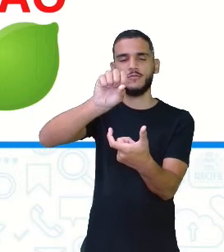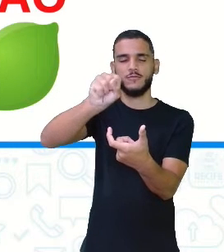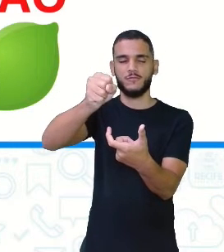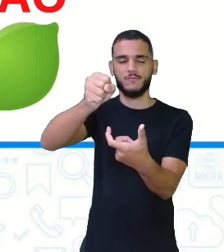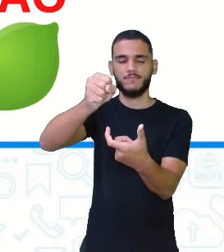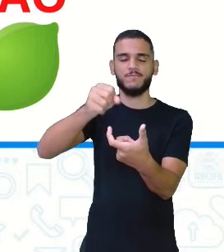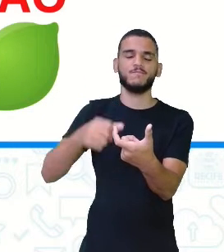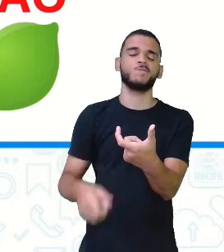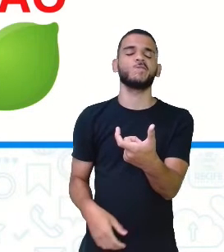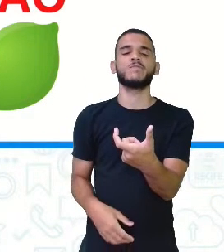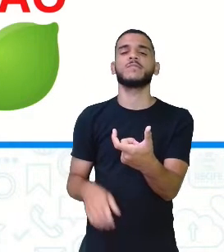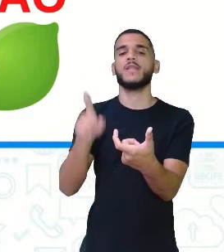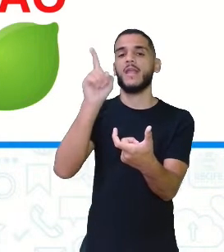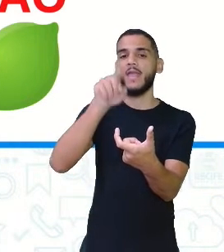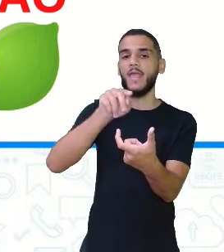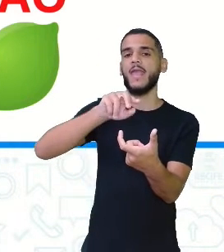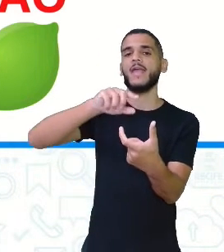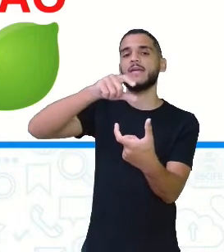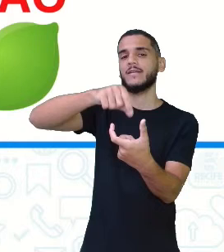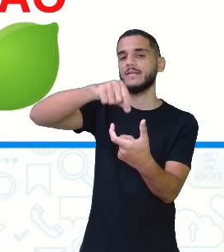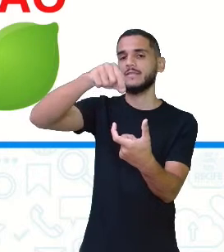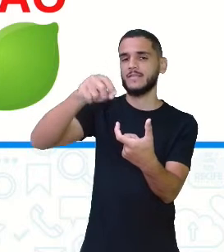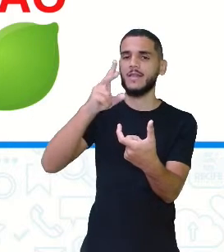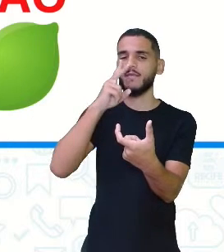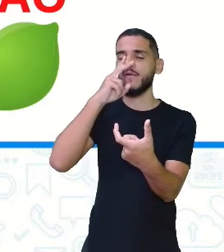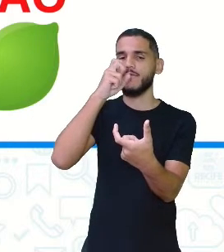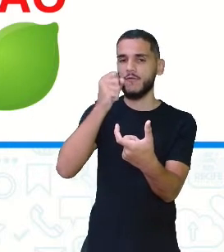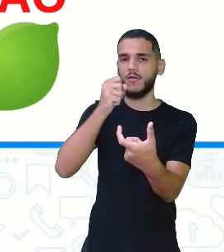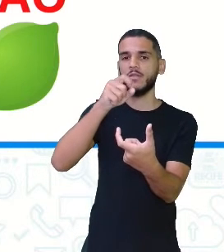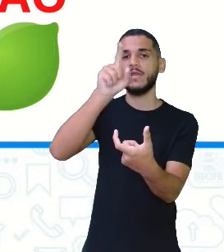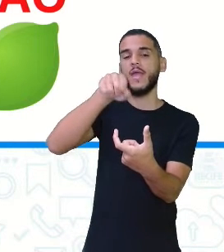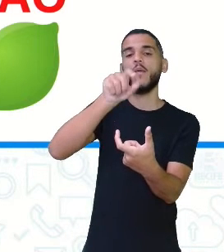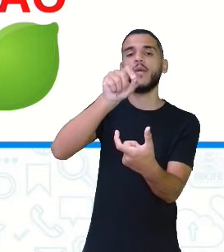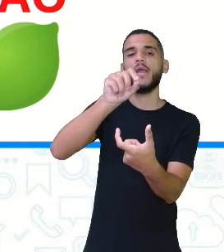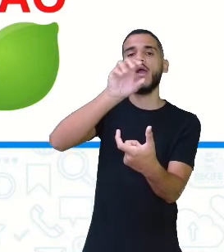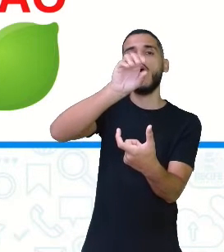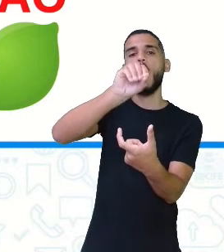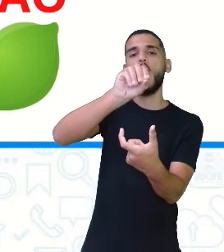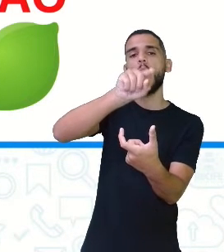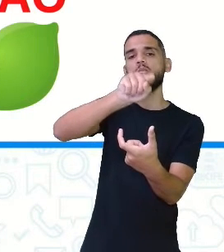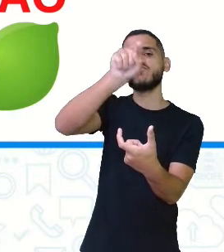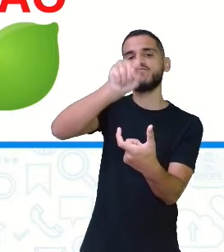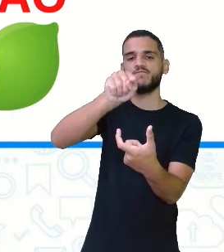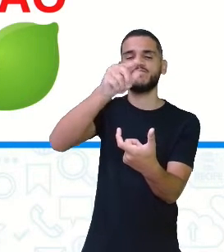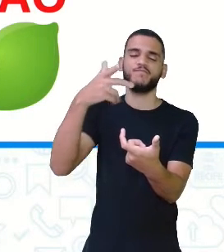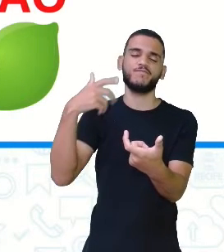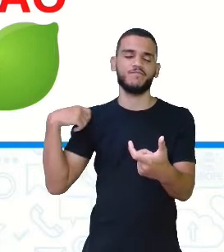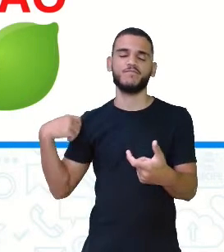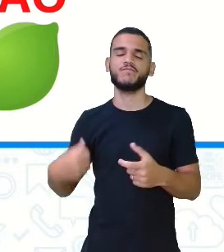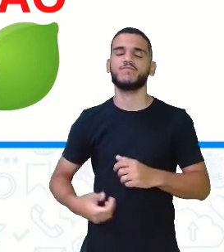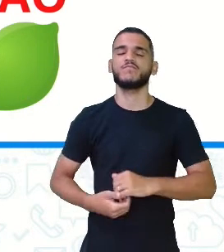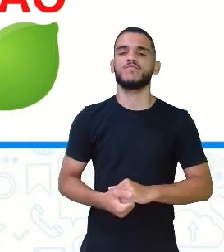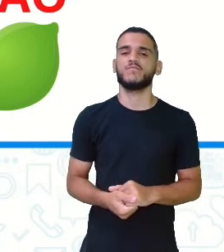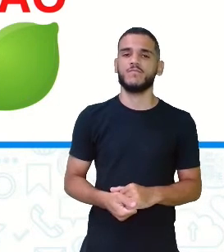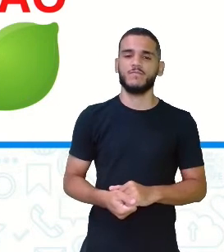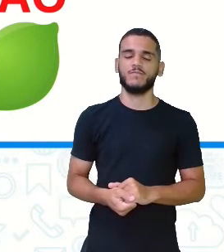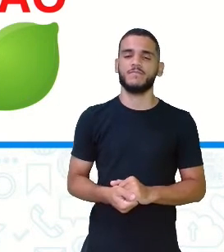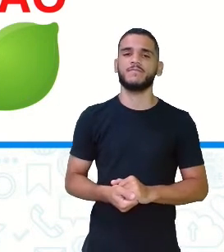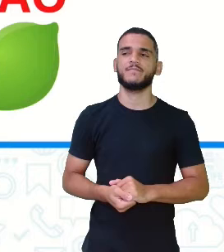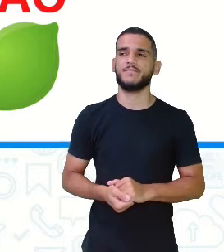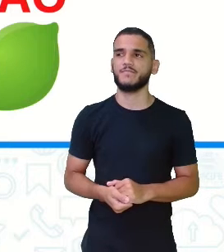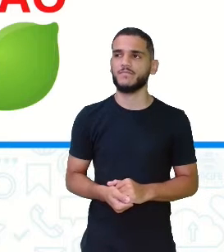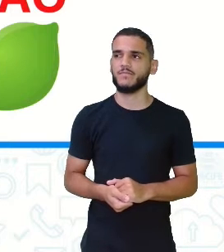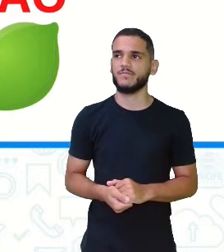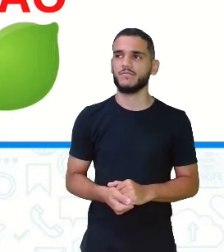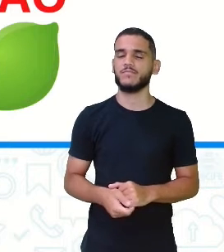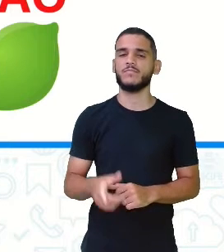Ônibus. Sílaba tônica, O. Teve acento, é sílaba tônica. Fechou?